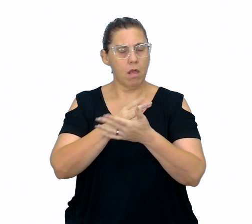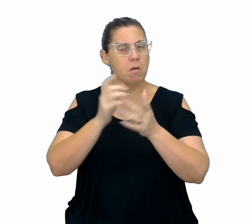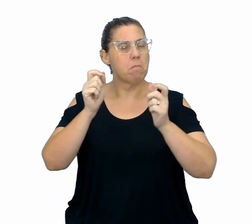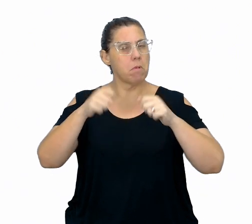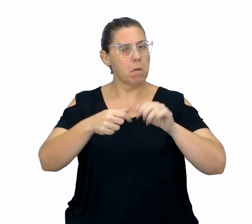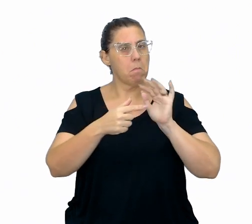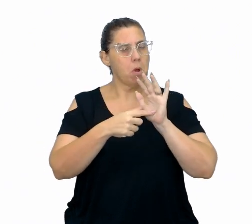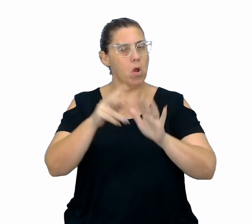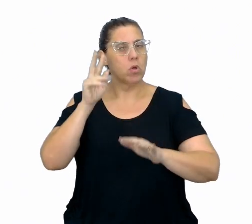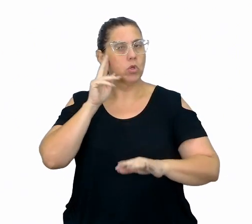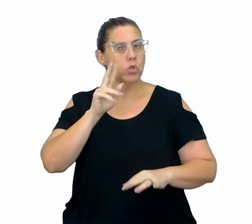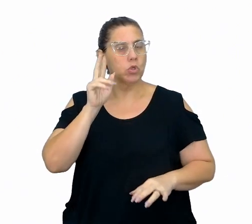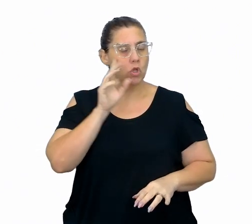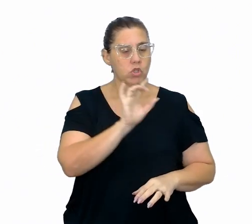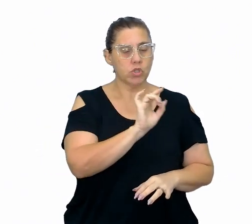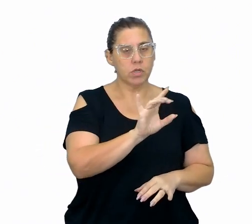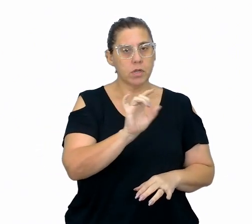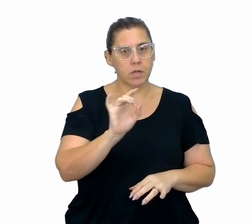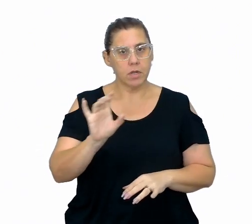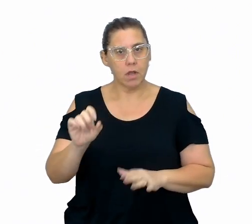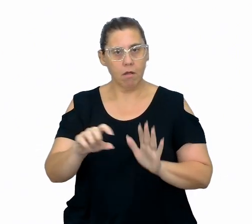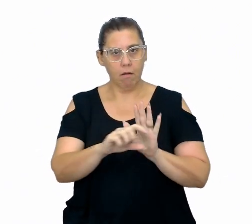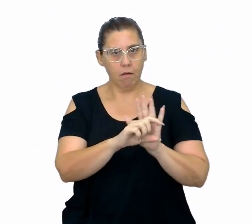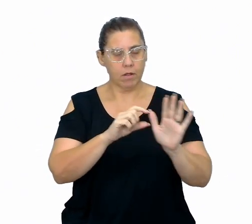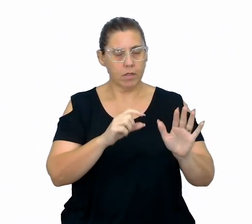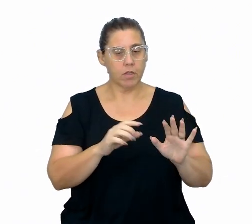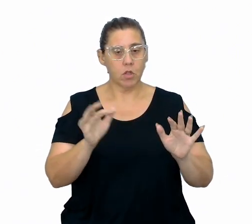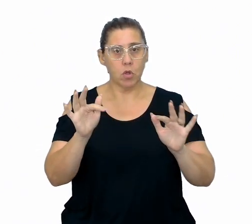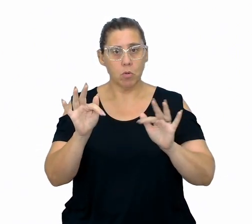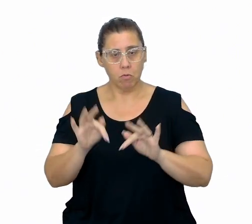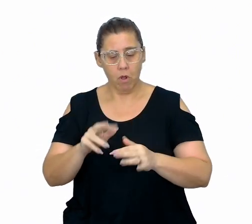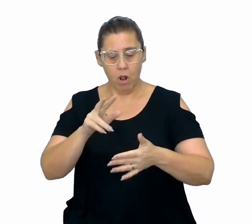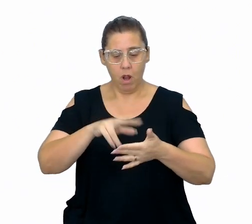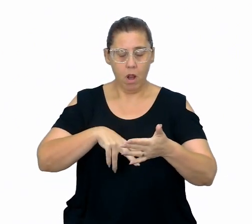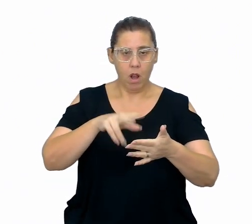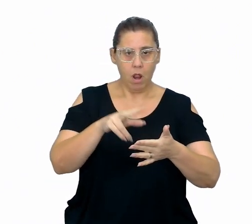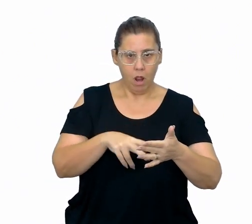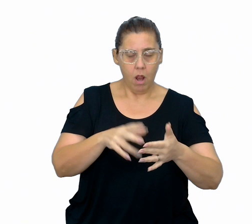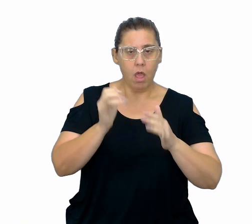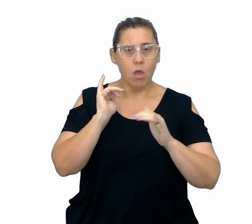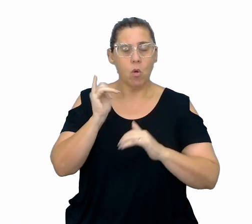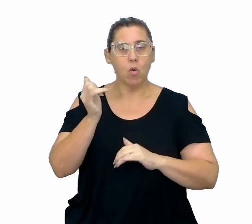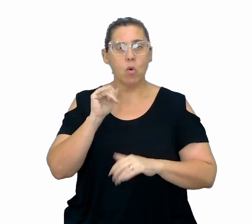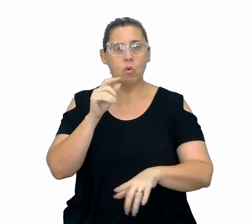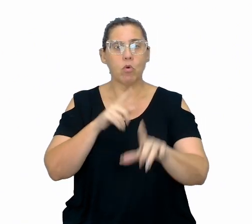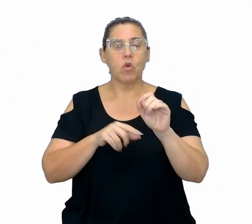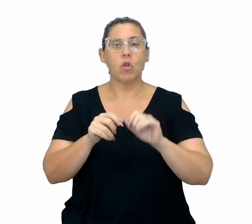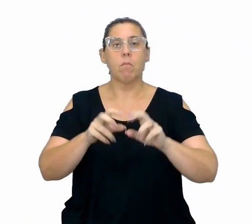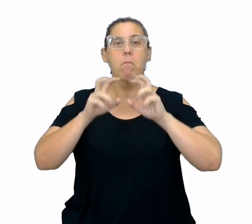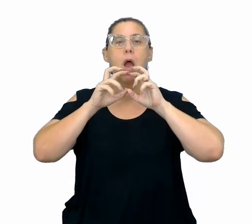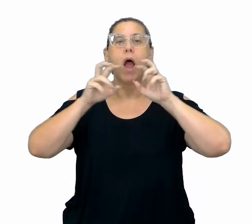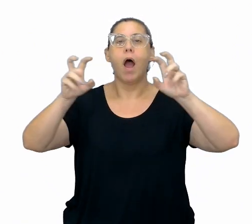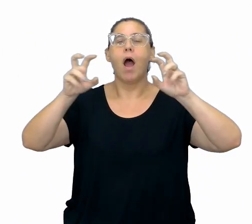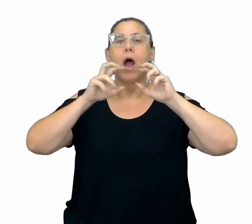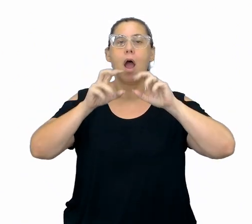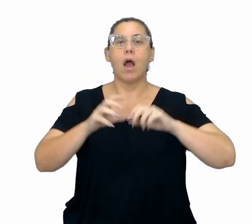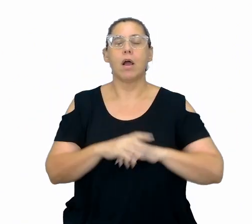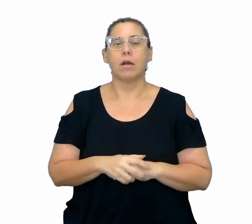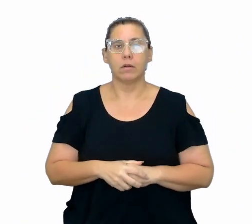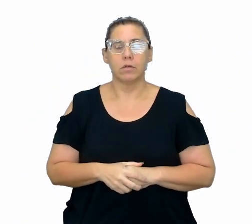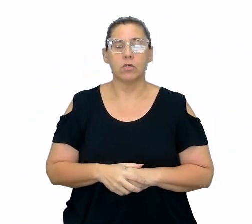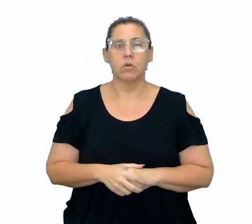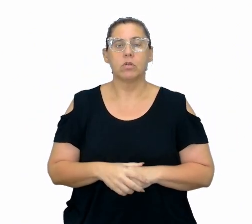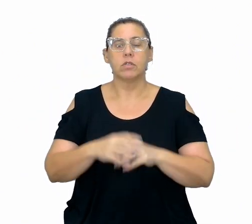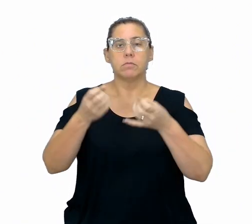apresente a história de cada autor. E, por fim, leia o conto selecionado em voz alta. Comente por que